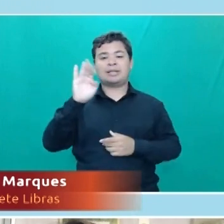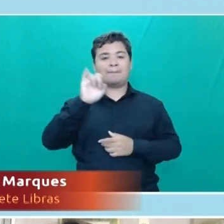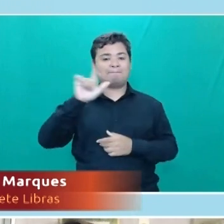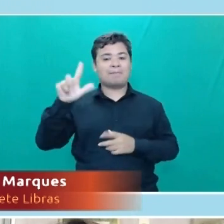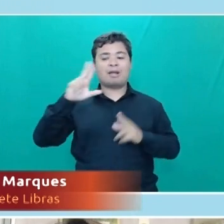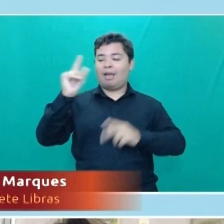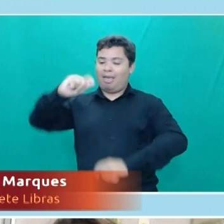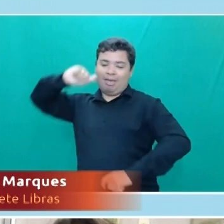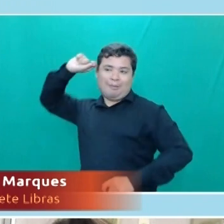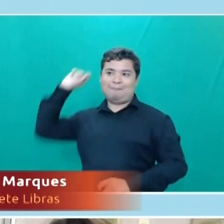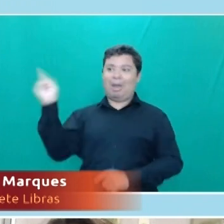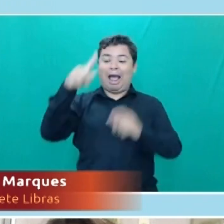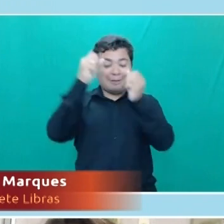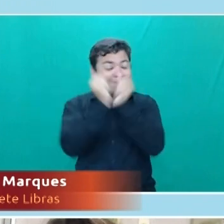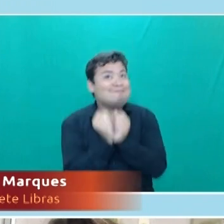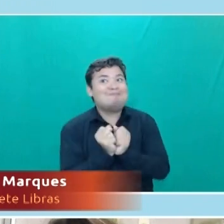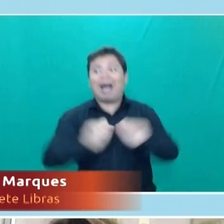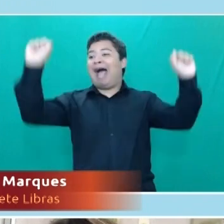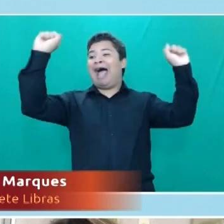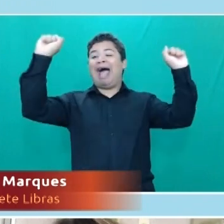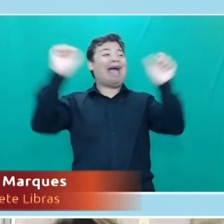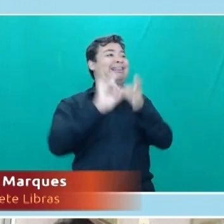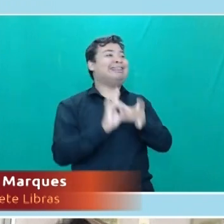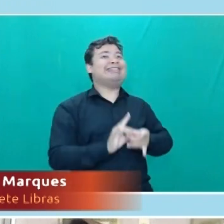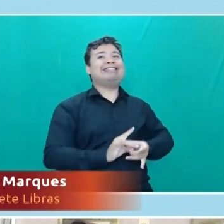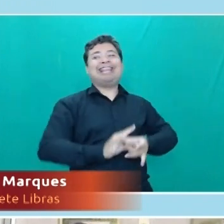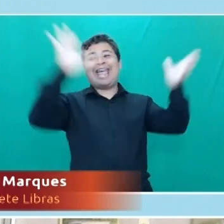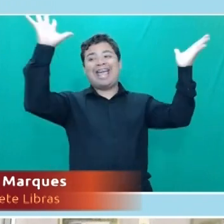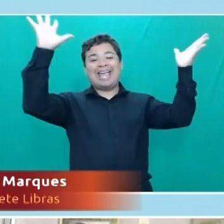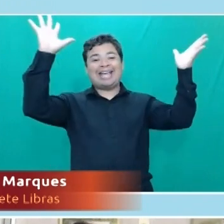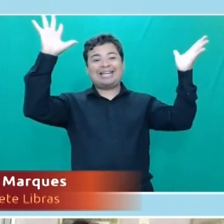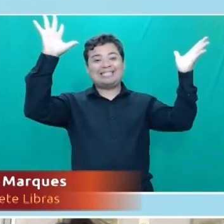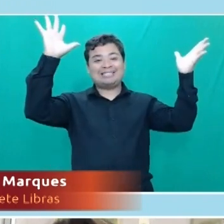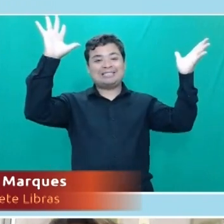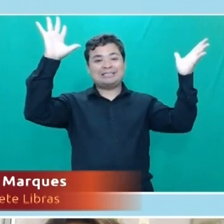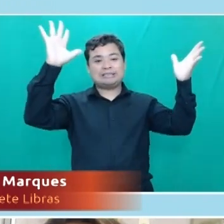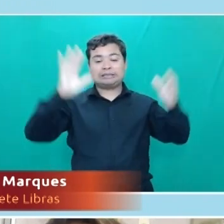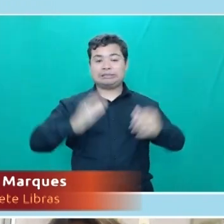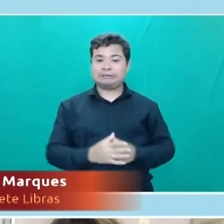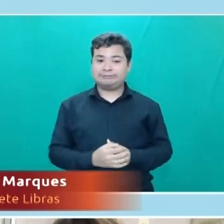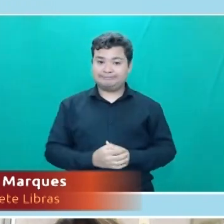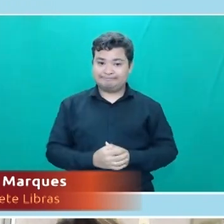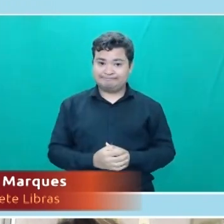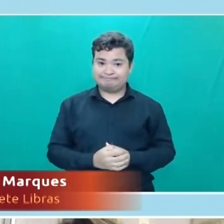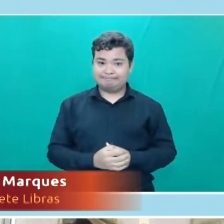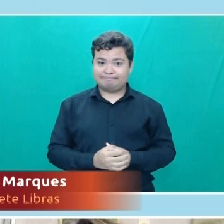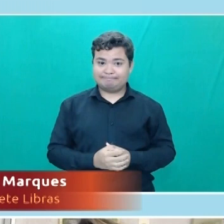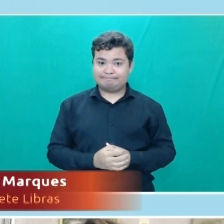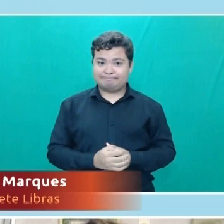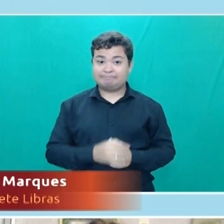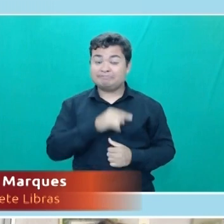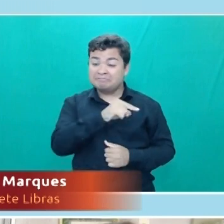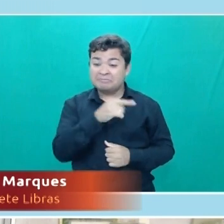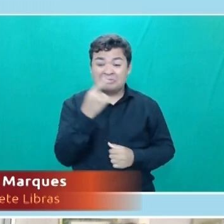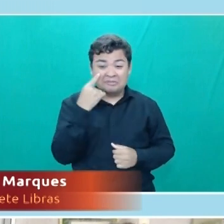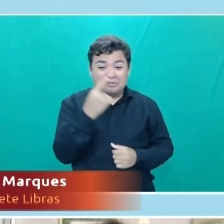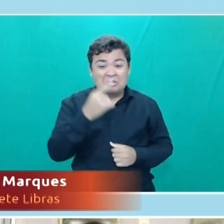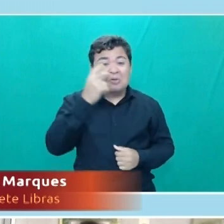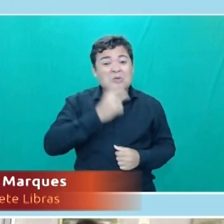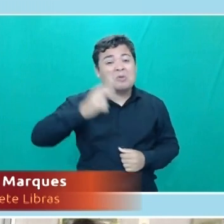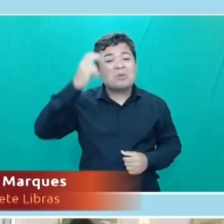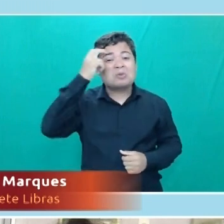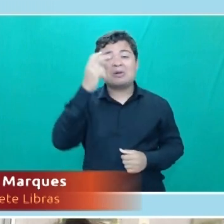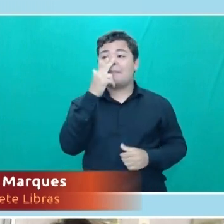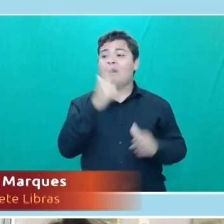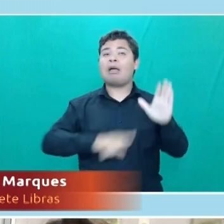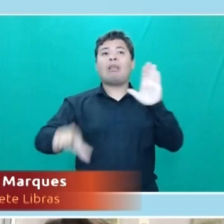está extinta a escravidão no Brasil, não é? Então, assim, a gente tem essa cultura de querer resolver as coisas assim, tudo por uma lei,